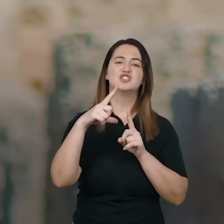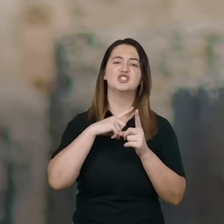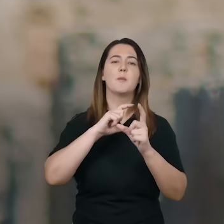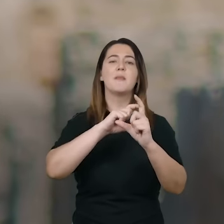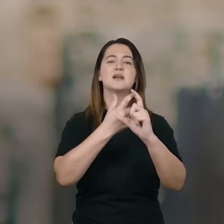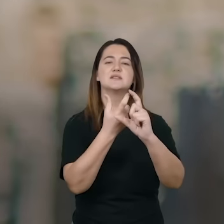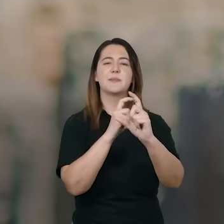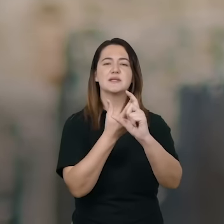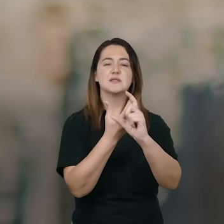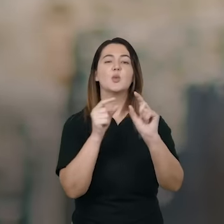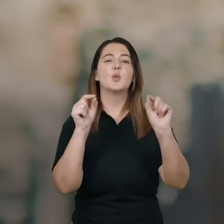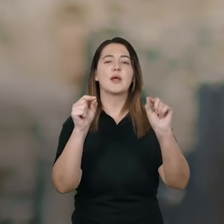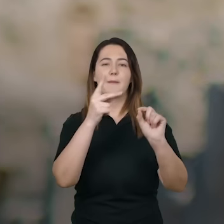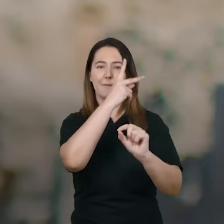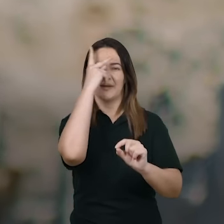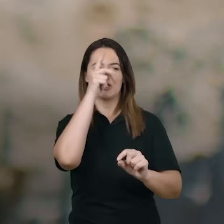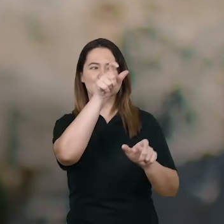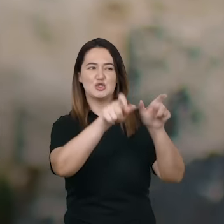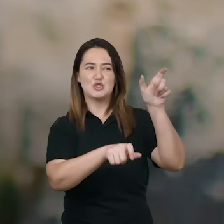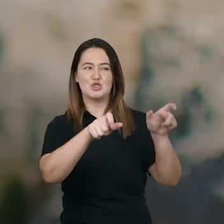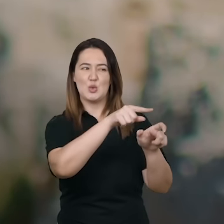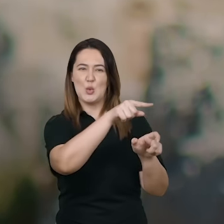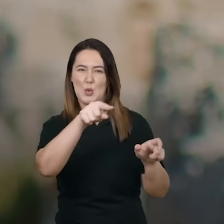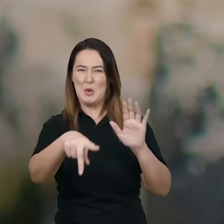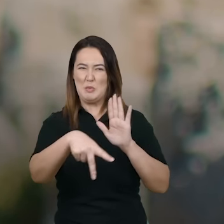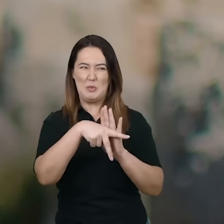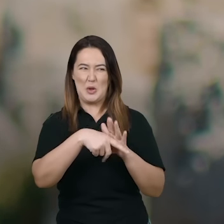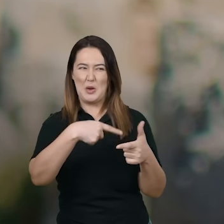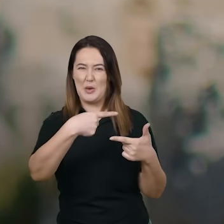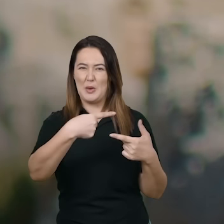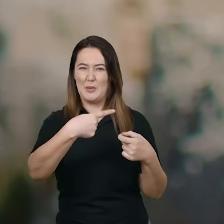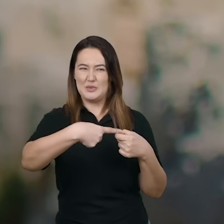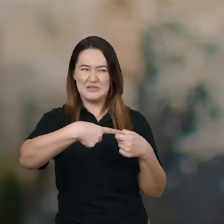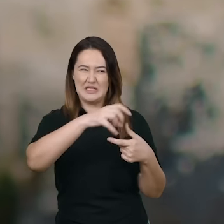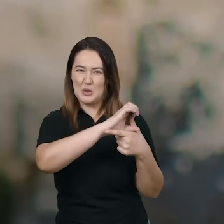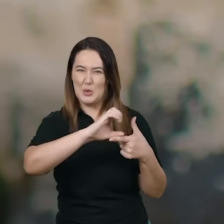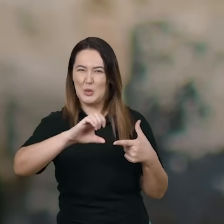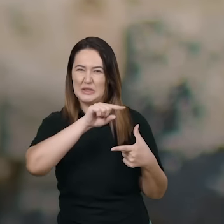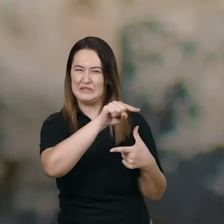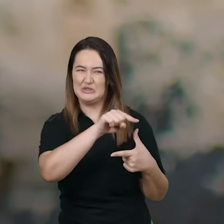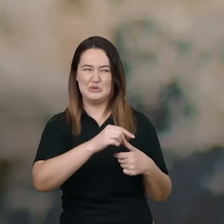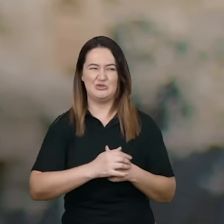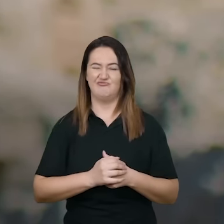idiomática para se referir às pessoas que eram, como eu diria,